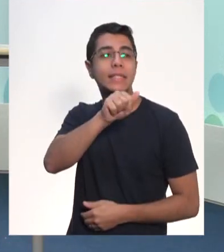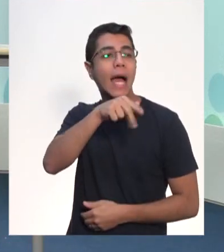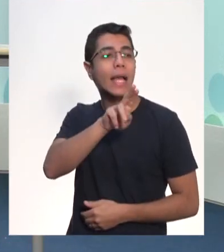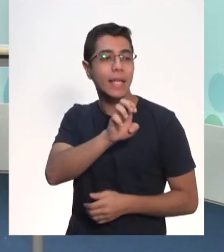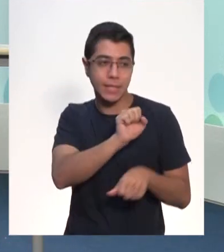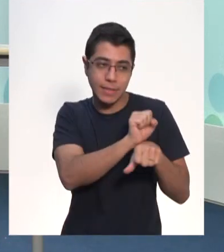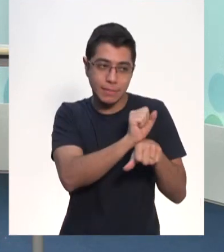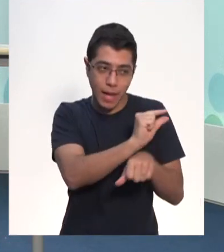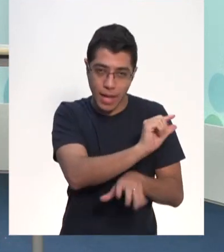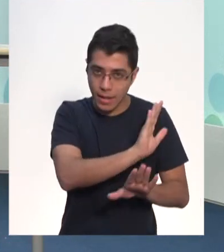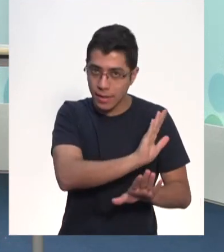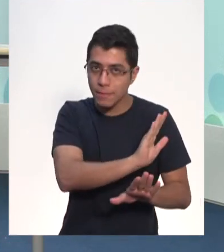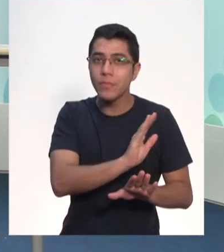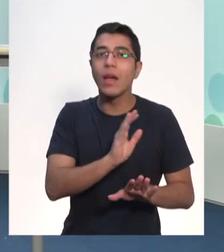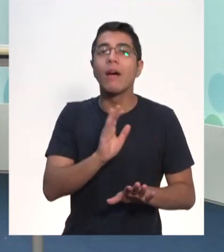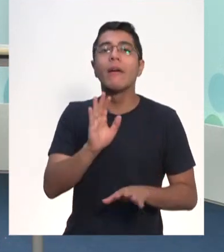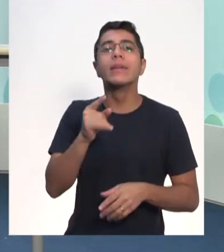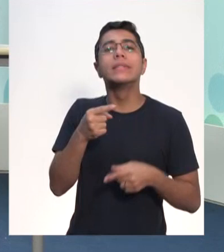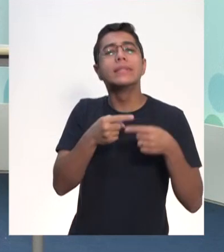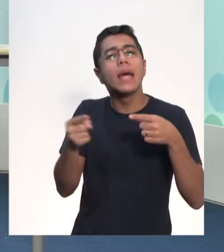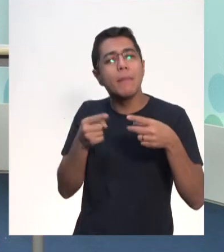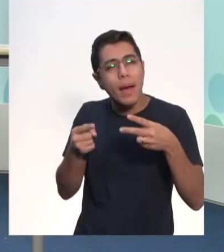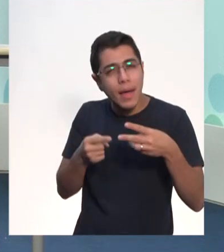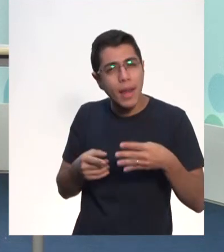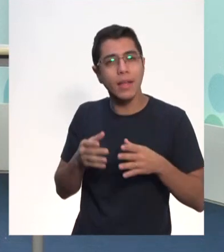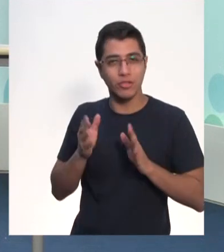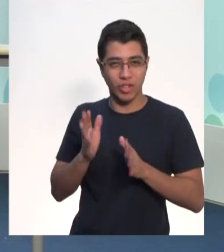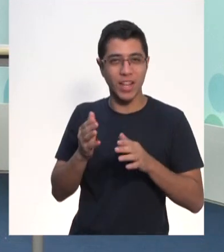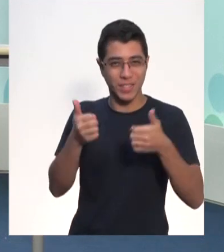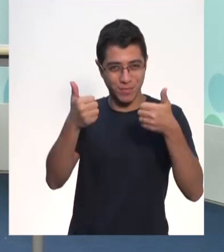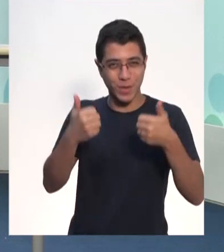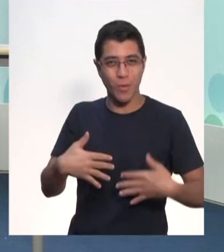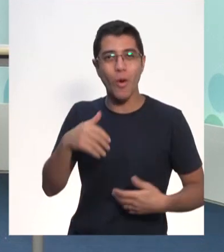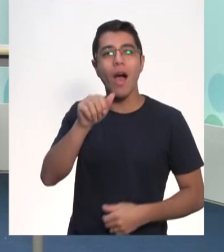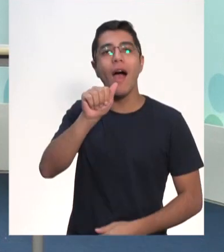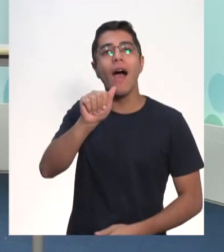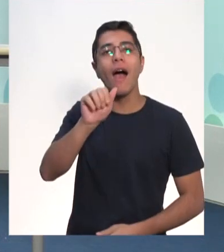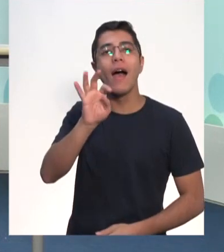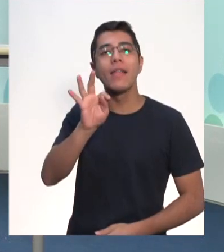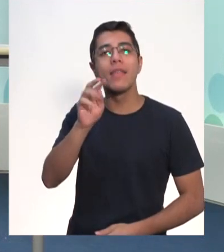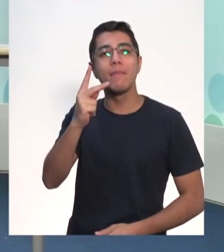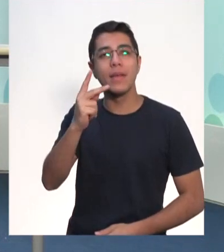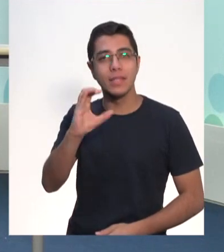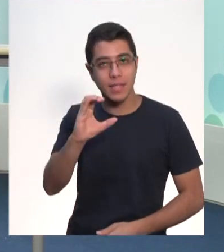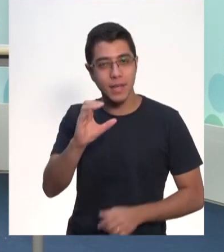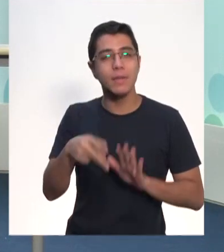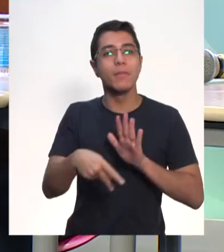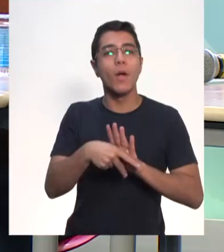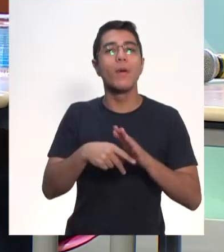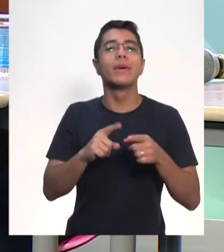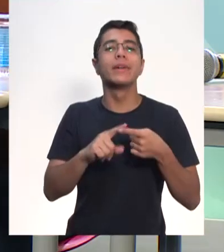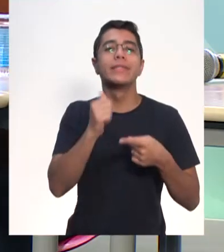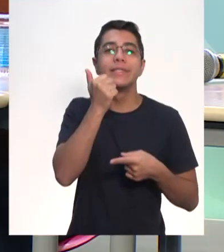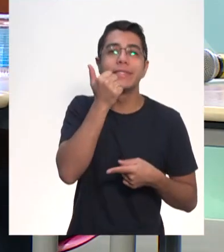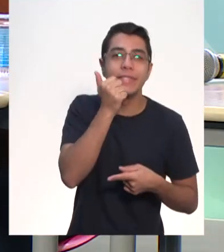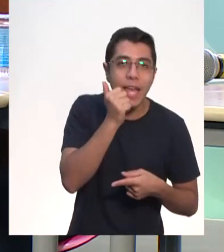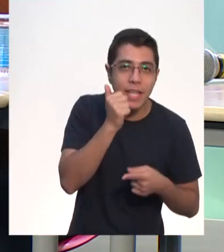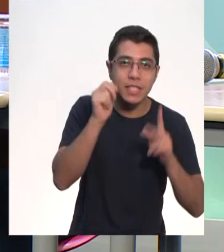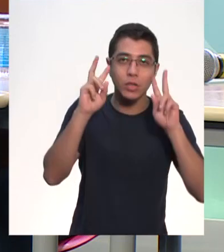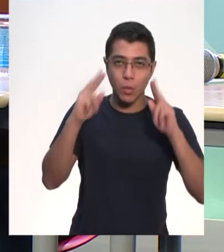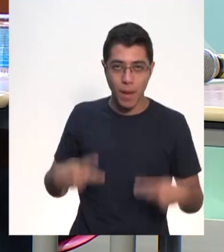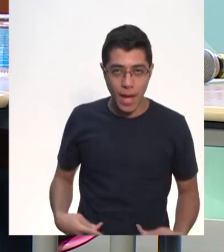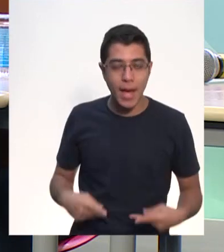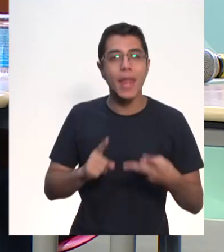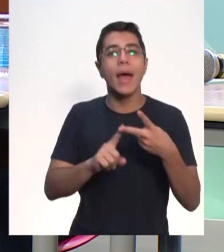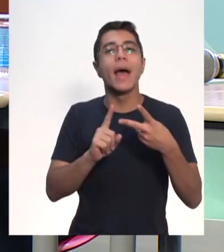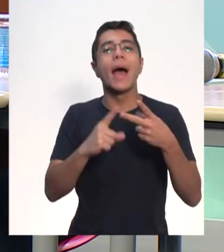aí ao longo da semana nas ATPCs de Ciências Humanas, de Linguagens, né? Alguns pontos que você mencionou aí que